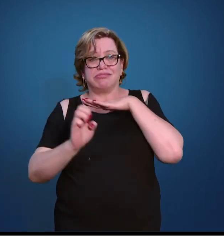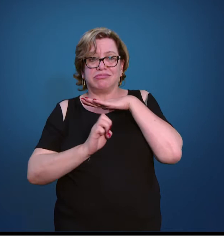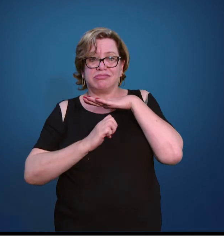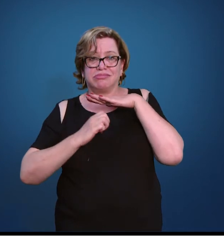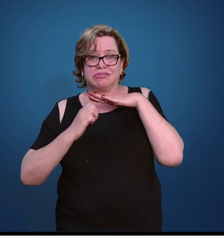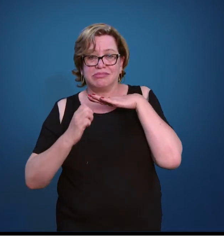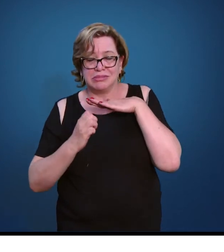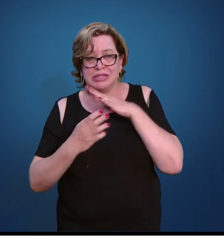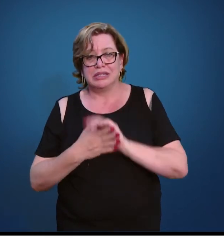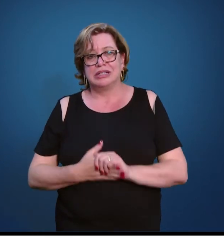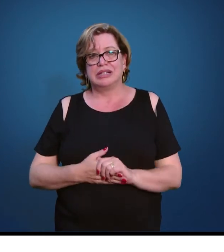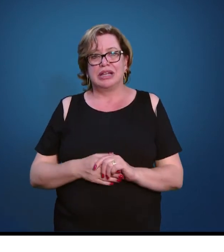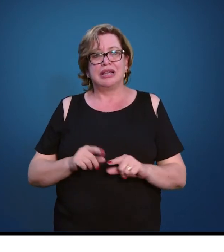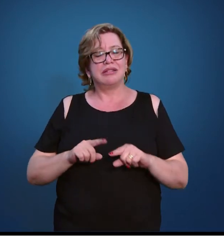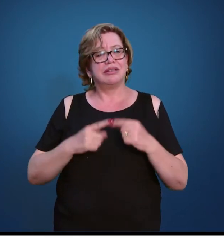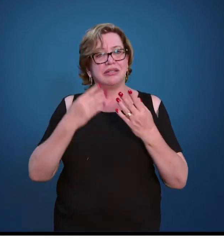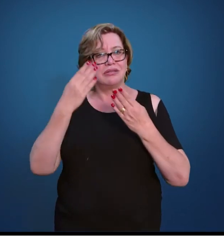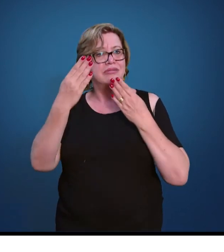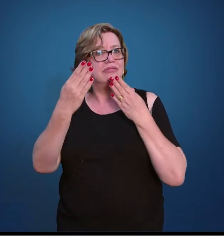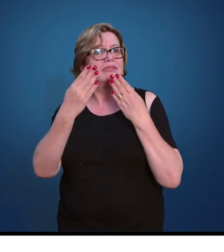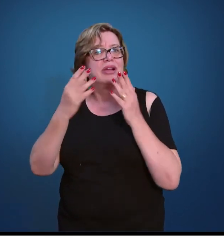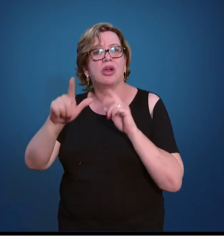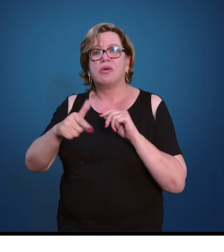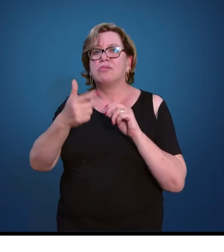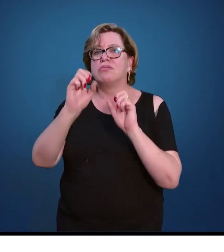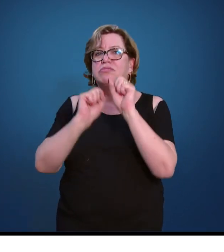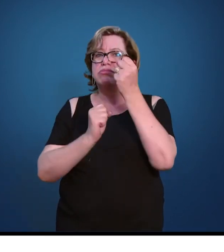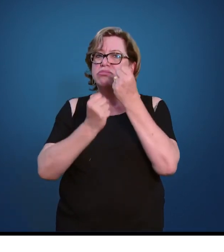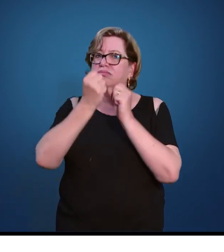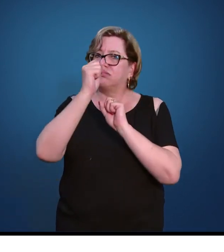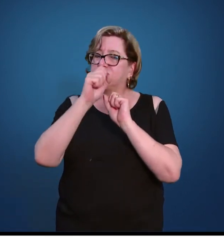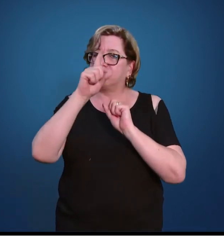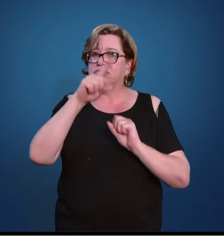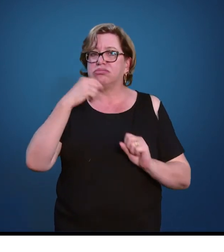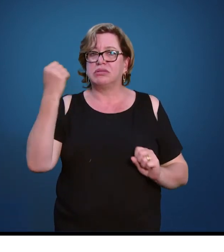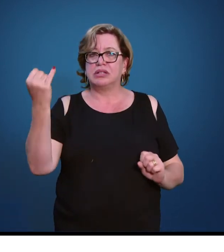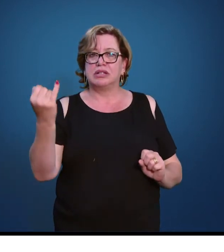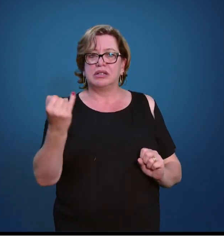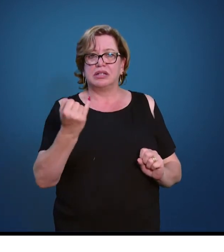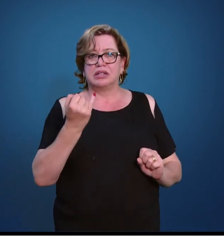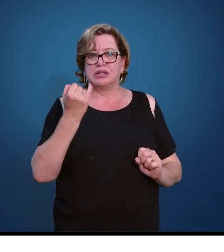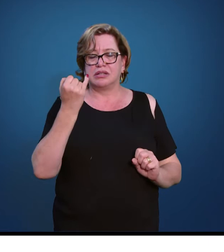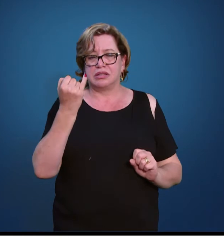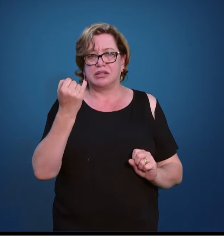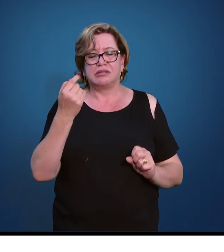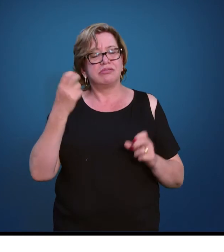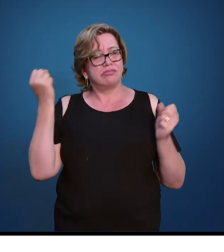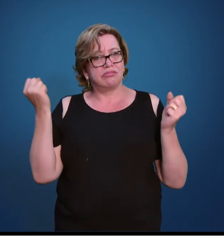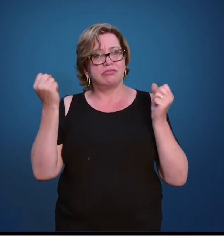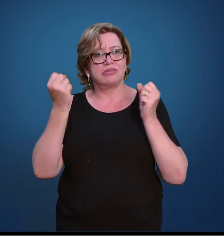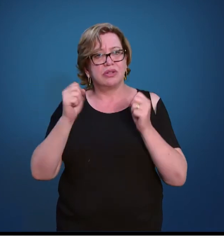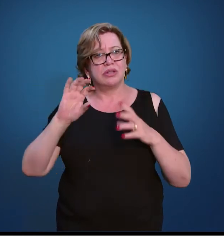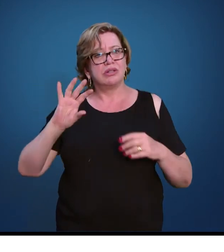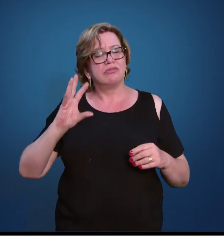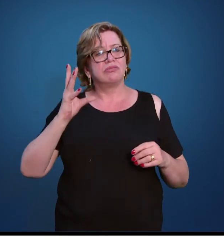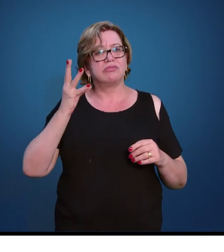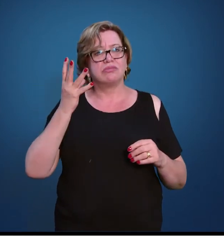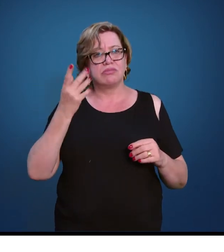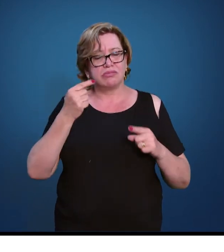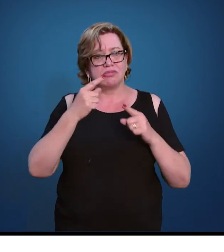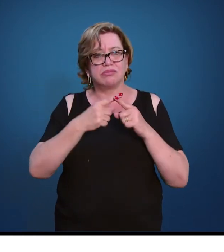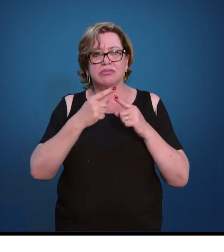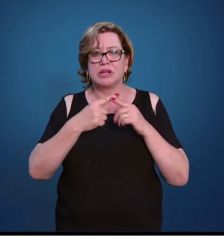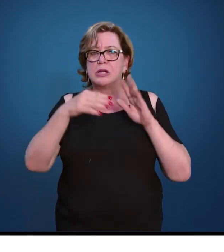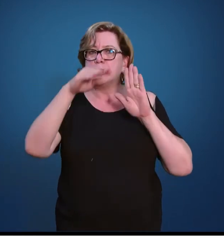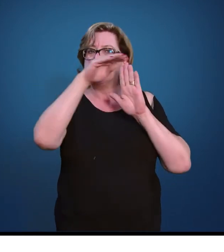Então, a comparação com outras empresas é extremamente importante e só é possível por causa da